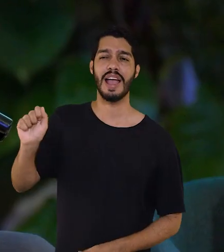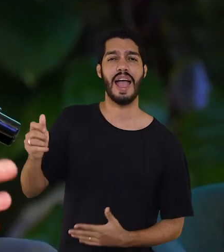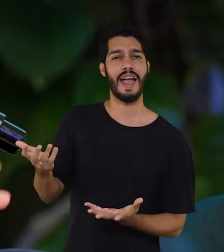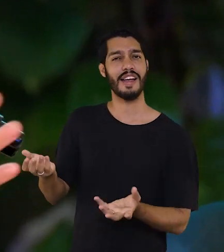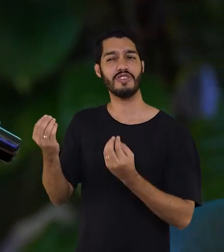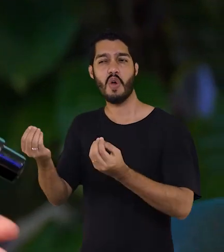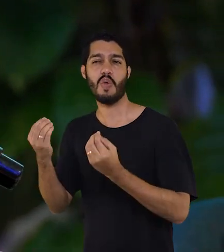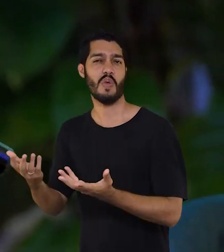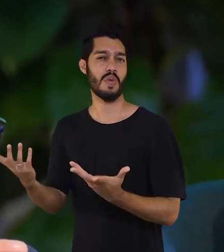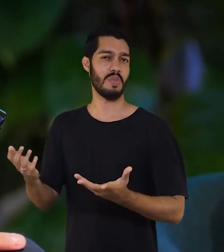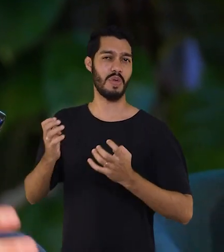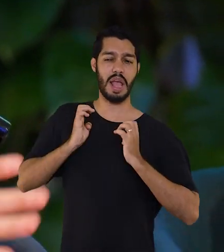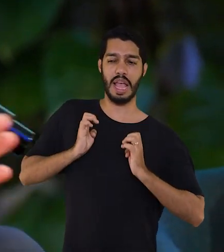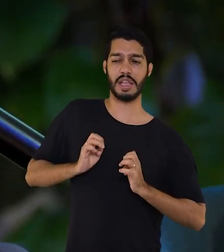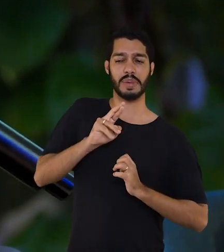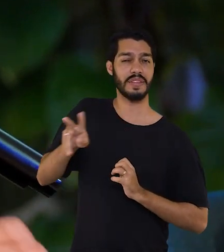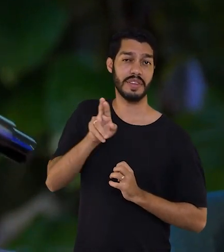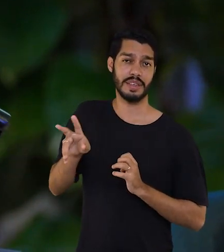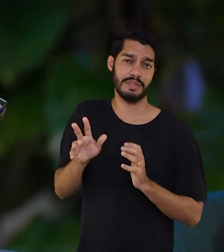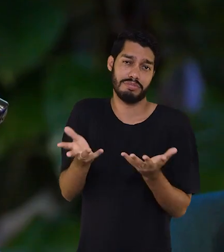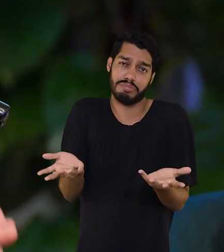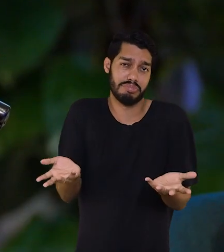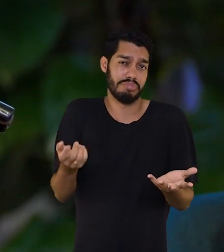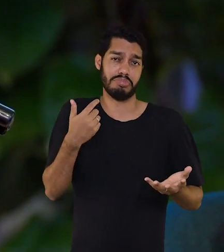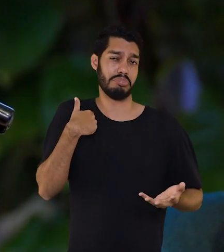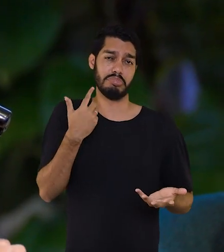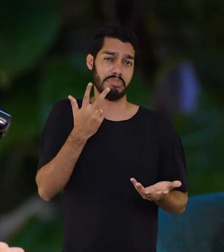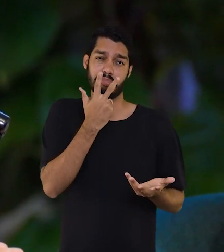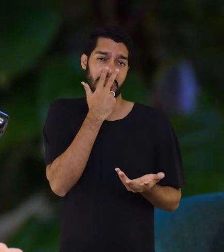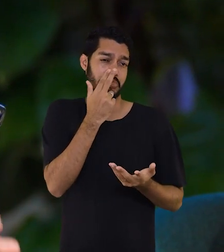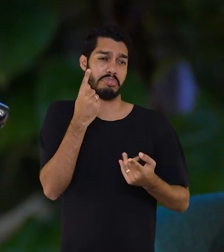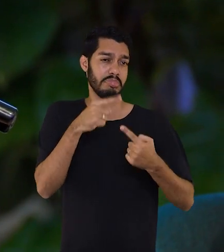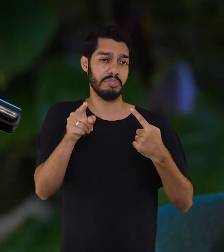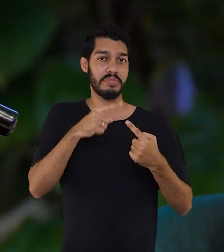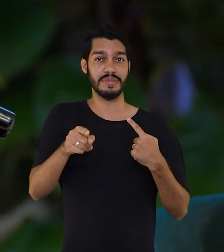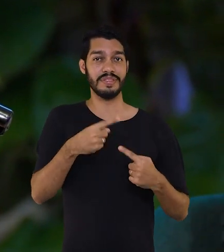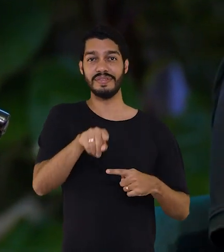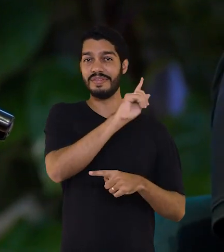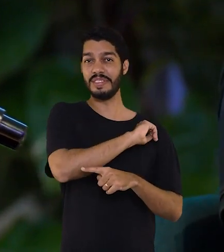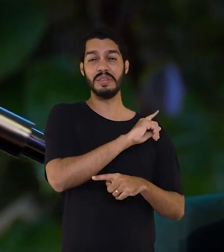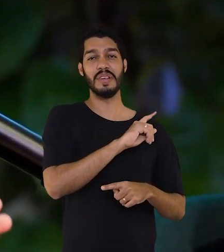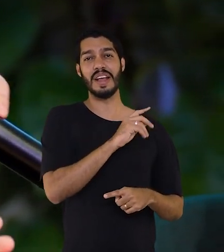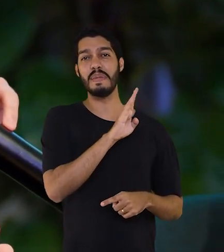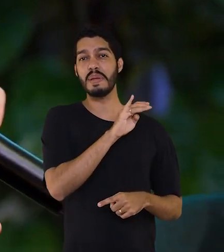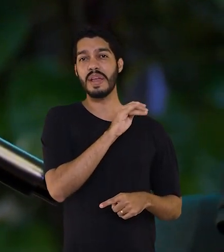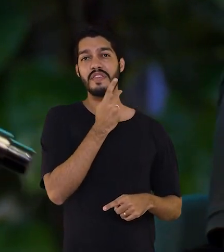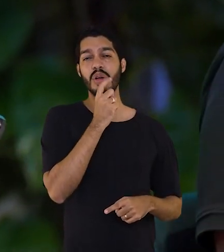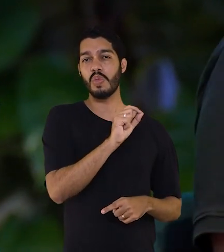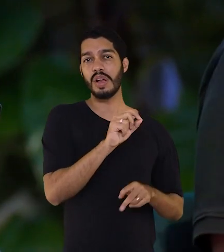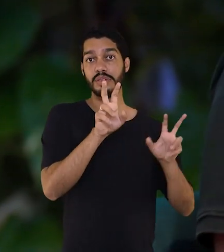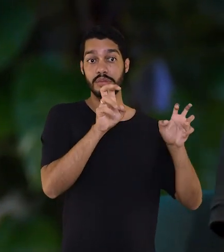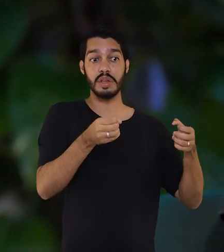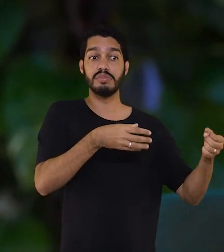usando IA, olha só, que antiético, pra mim não tem nada a ver. Né? A Bibi nos bastidores ali, dando um